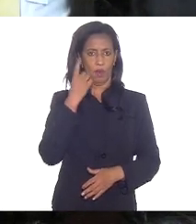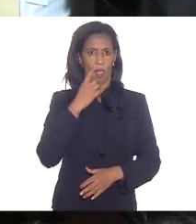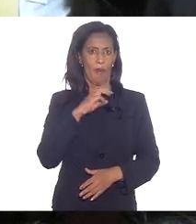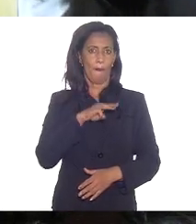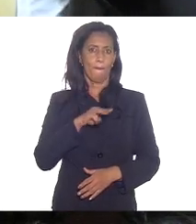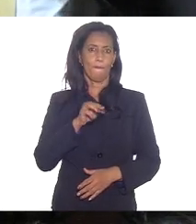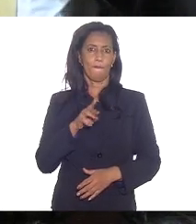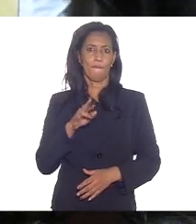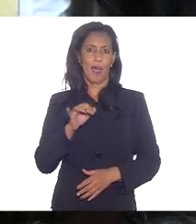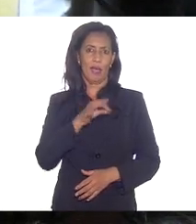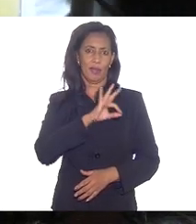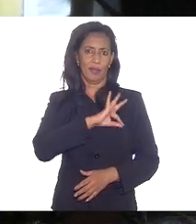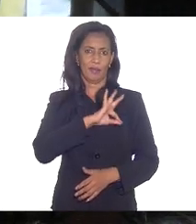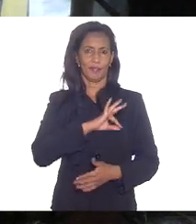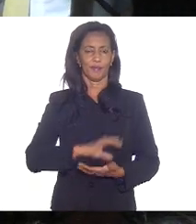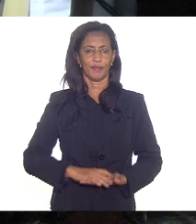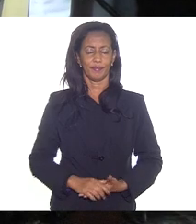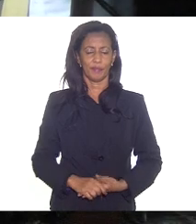Rocha.